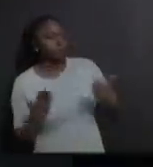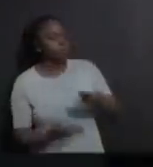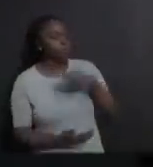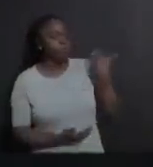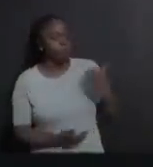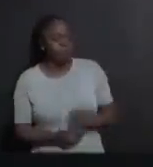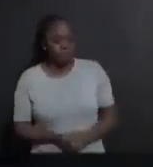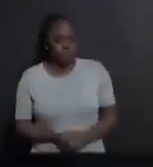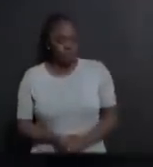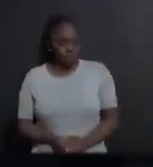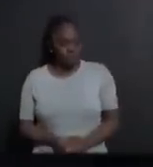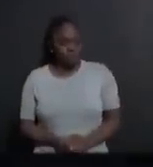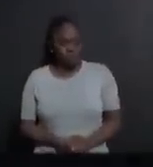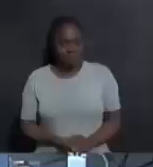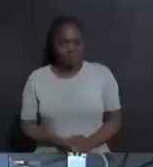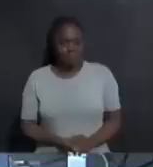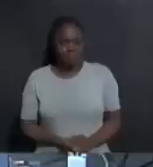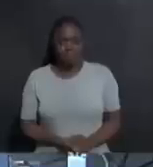Tirou os olhos de mim.